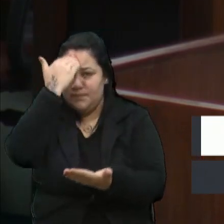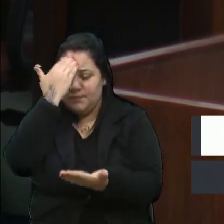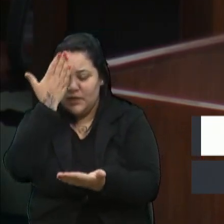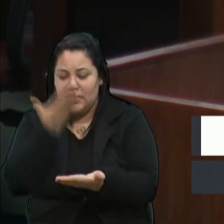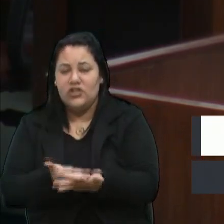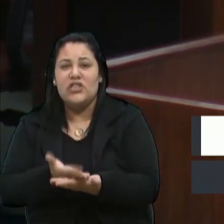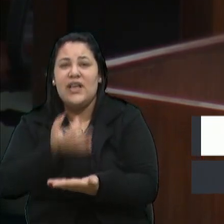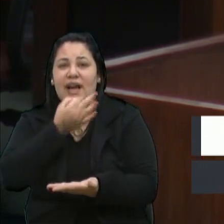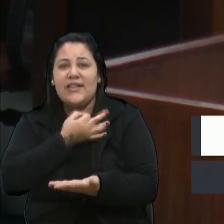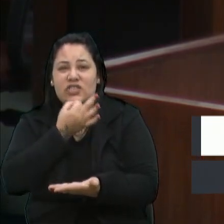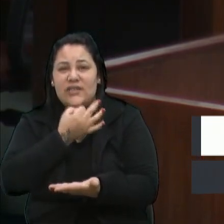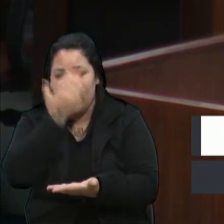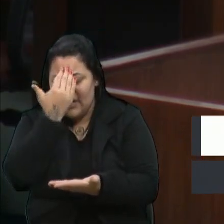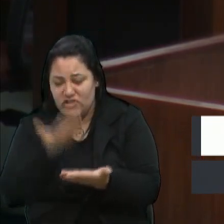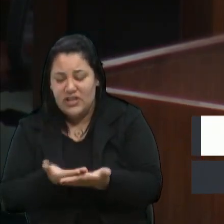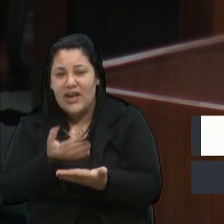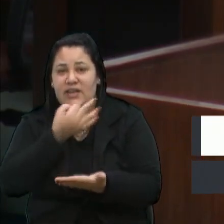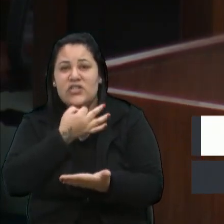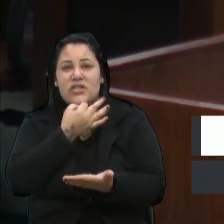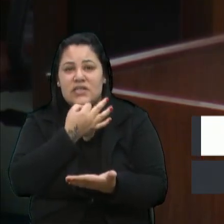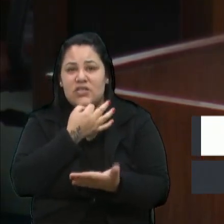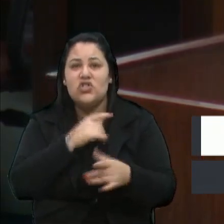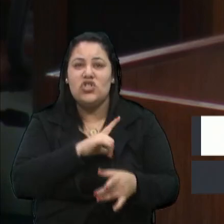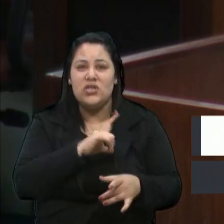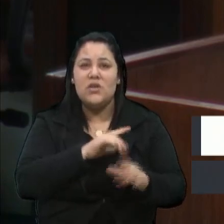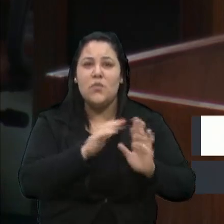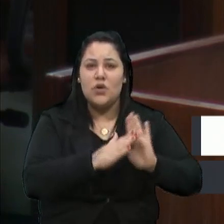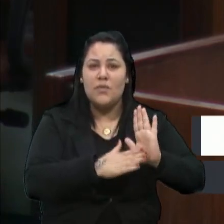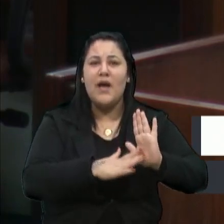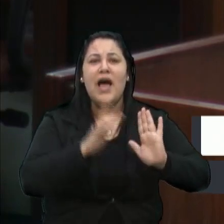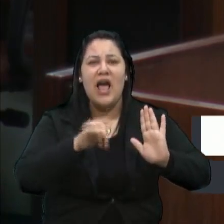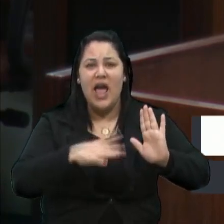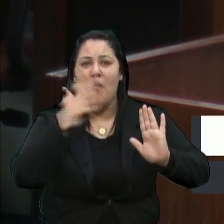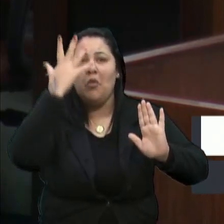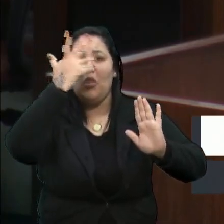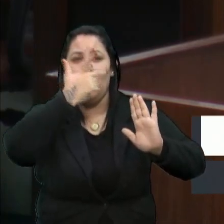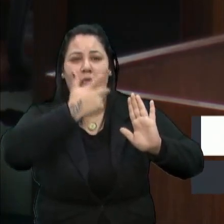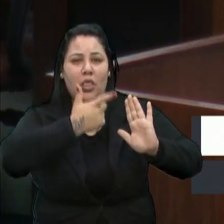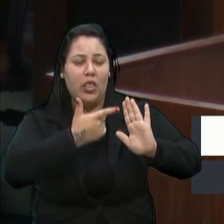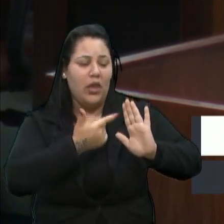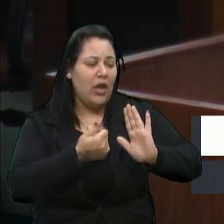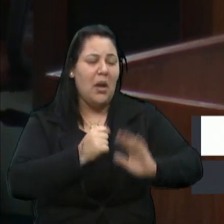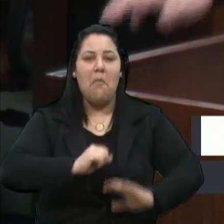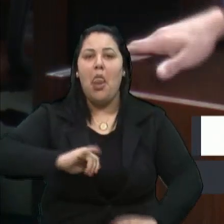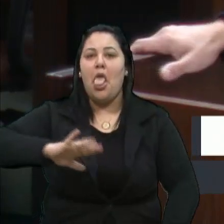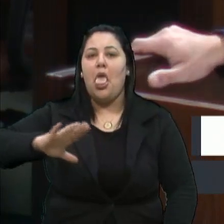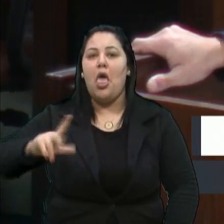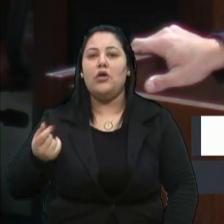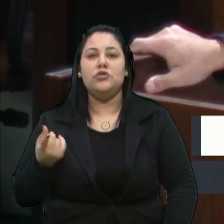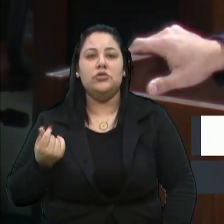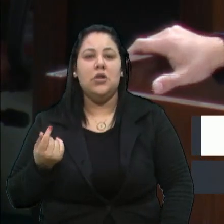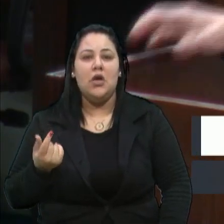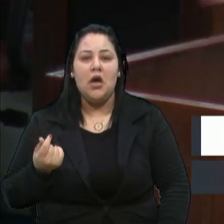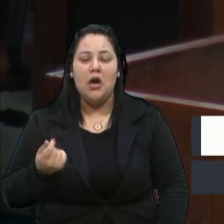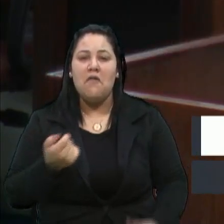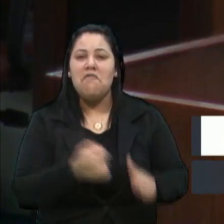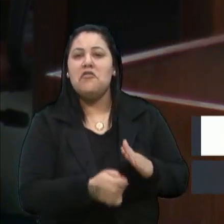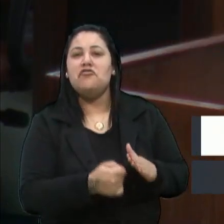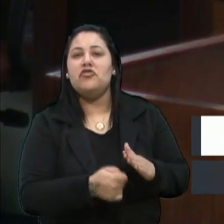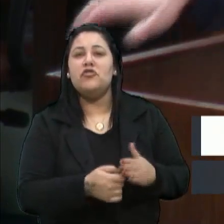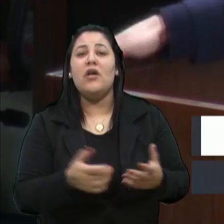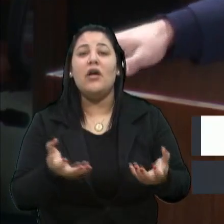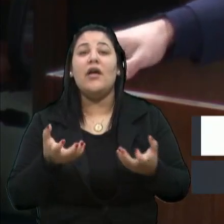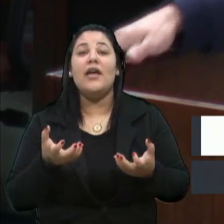aqueles vídeo institucional é muito bonito milhões investido é tanto repassado pra saúde o povo quer saber do